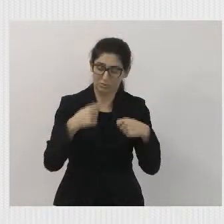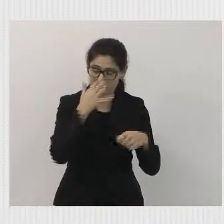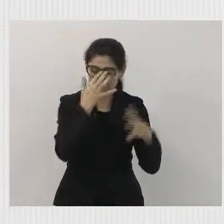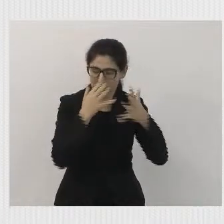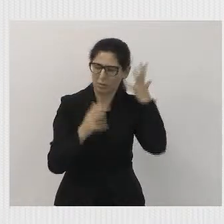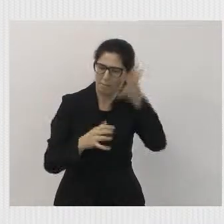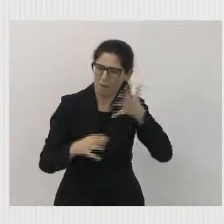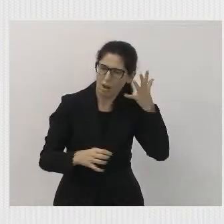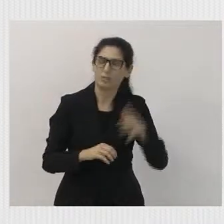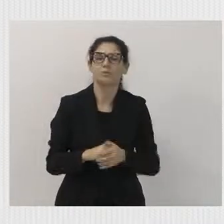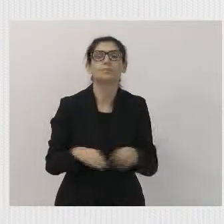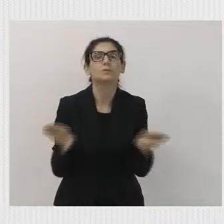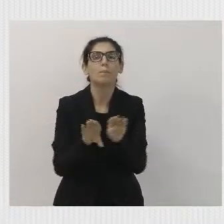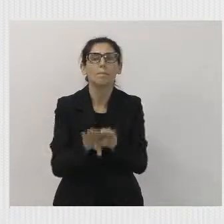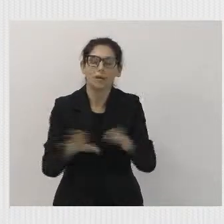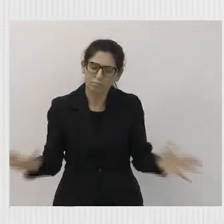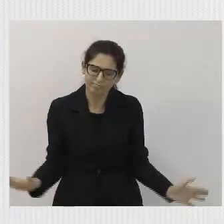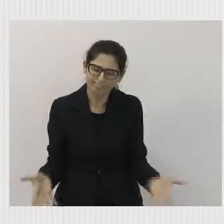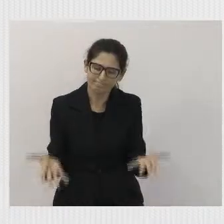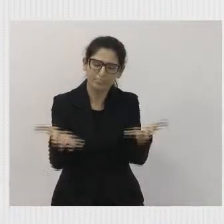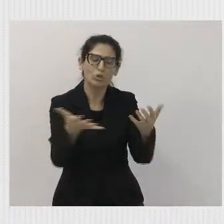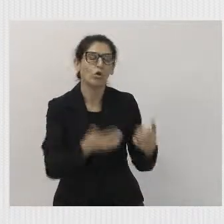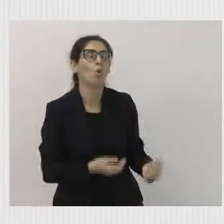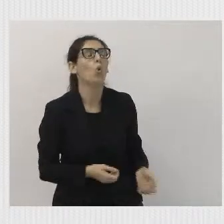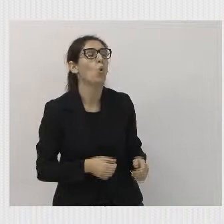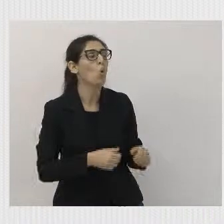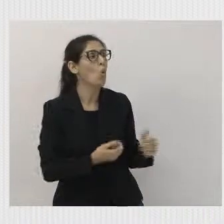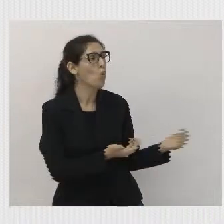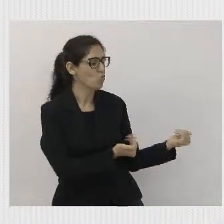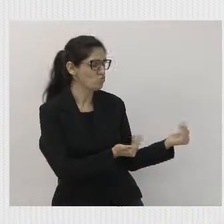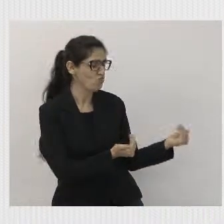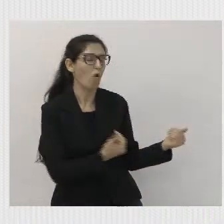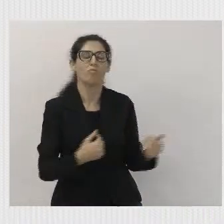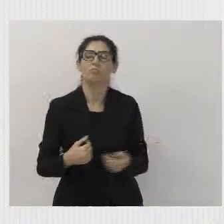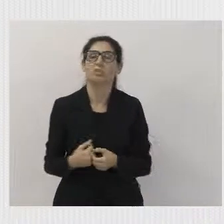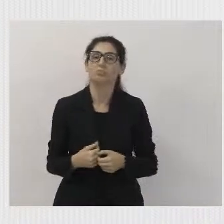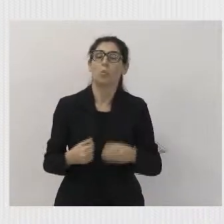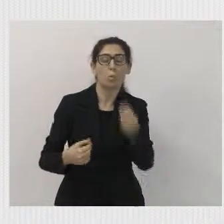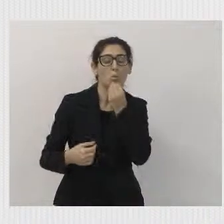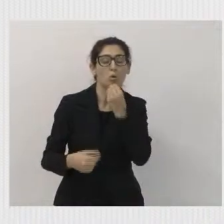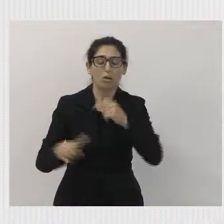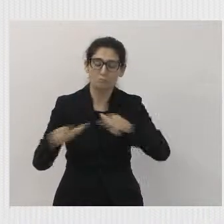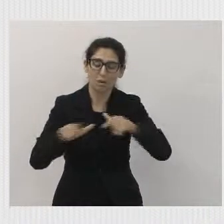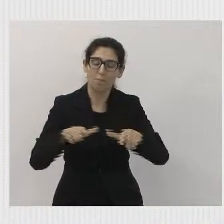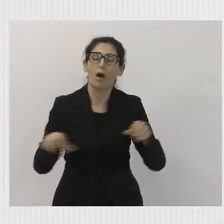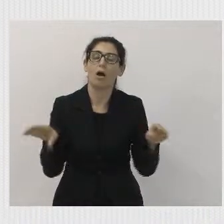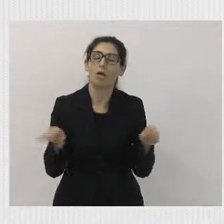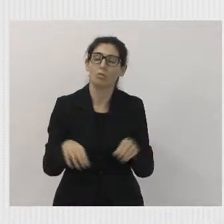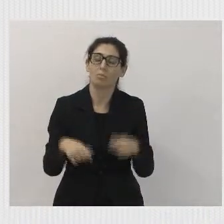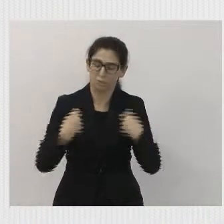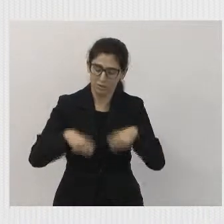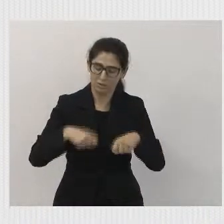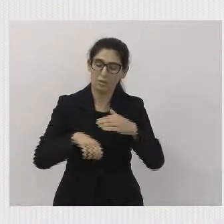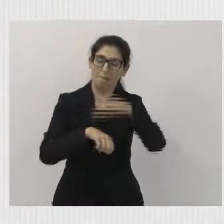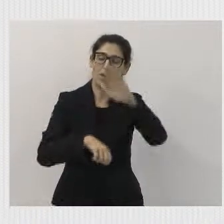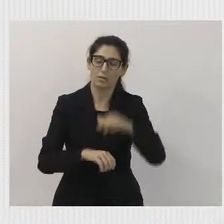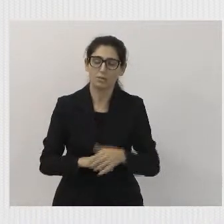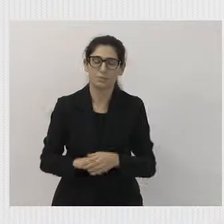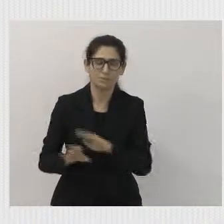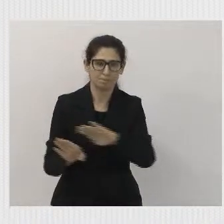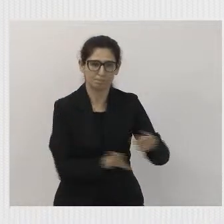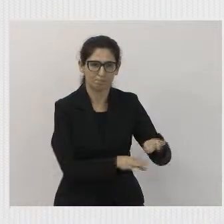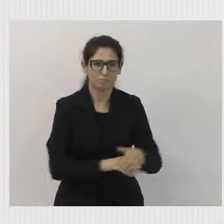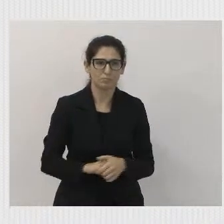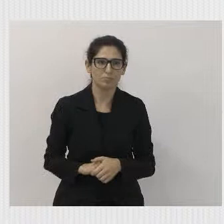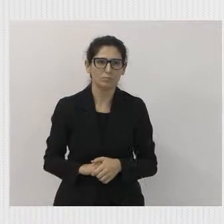mais a juventude e ampliar a oportunidade de trabalho no nosso município. Próximo. Ali, a